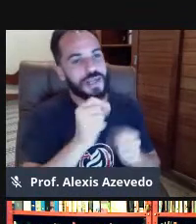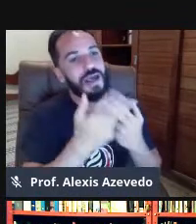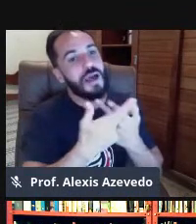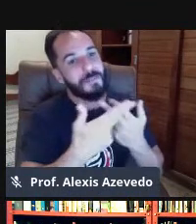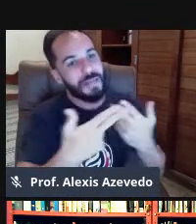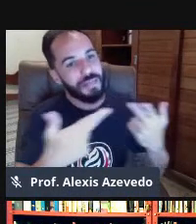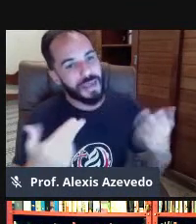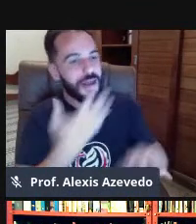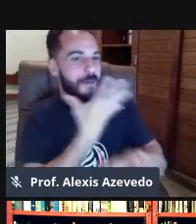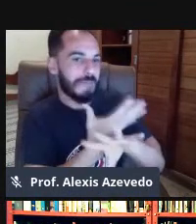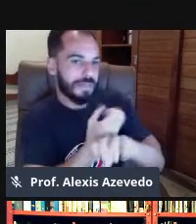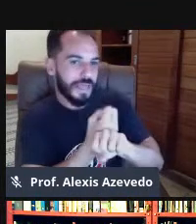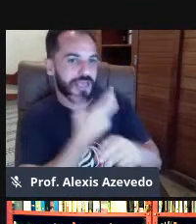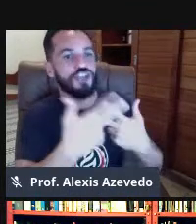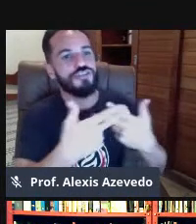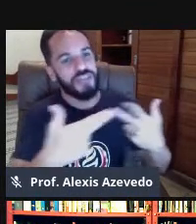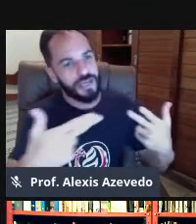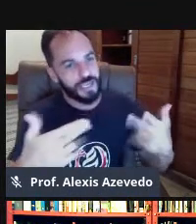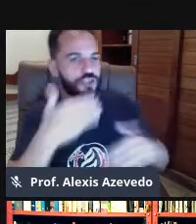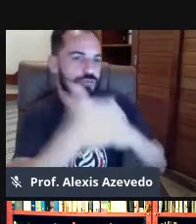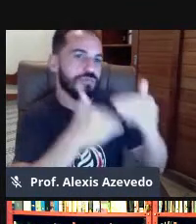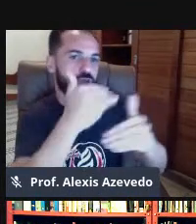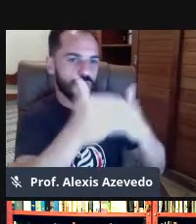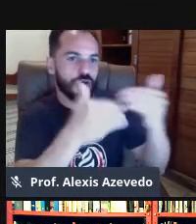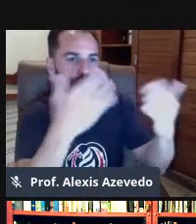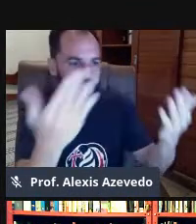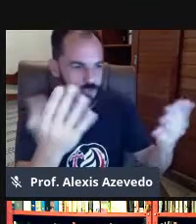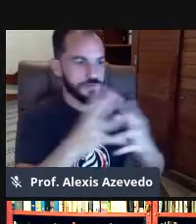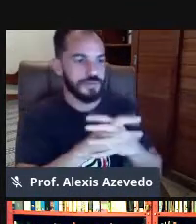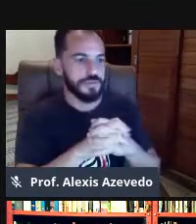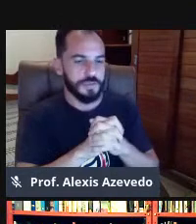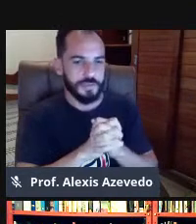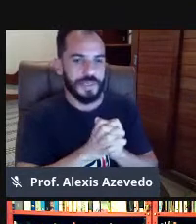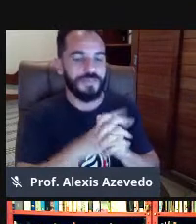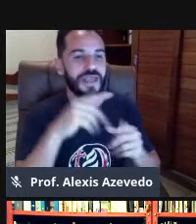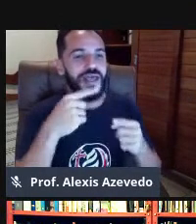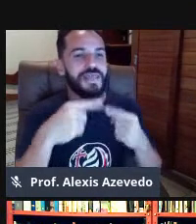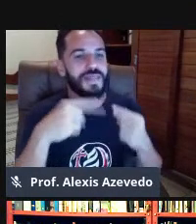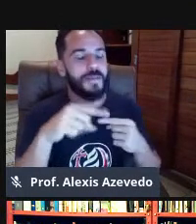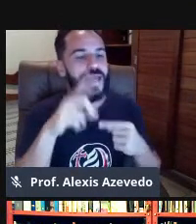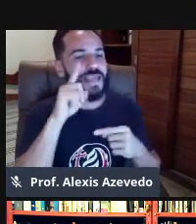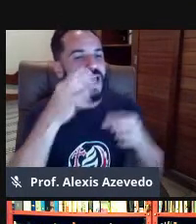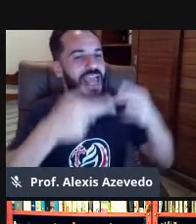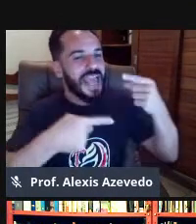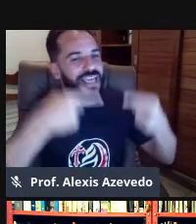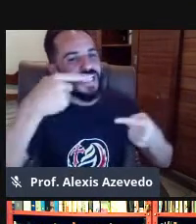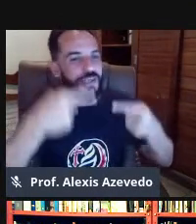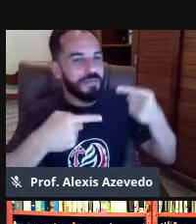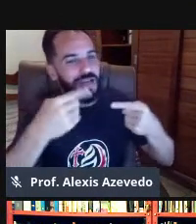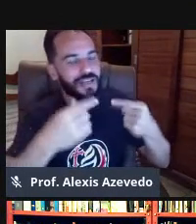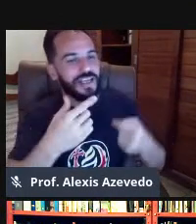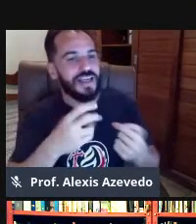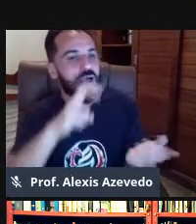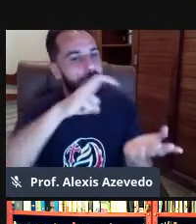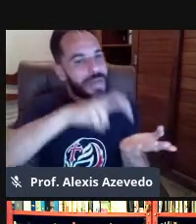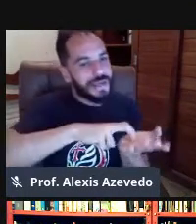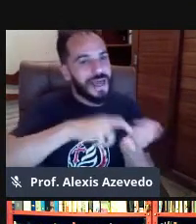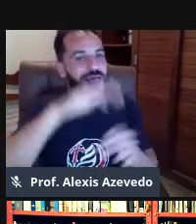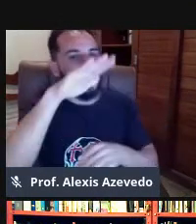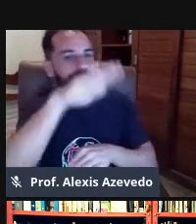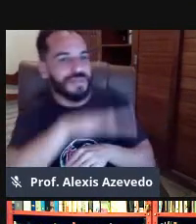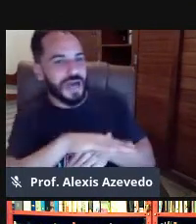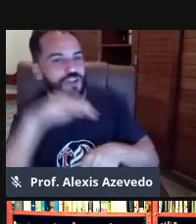é correspondente aos seus estudantes daquele turno, né, mas tendo vaga, o aluno de um